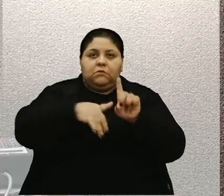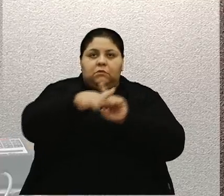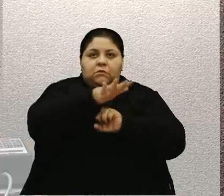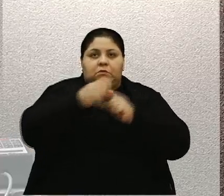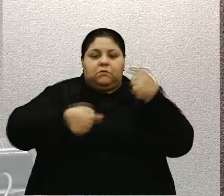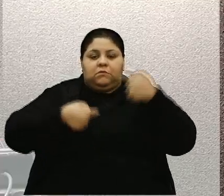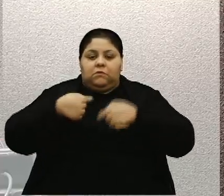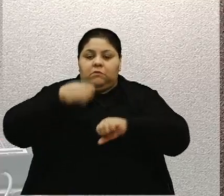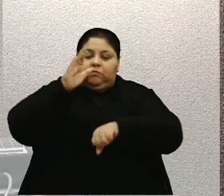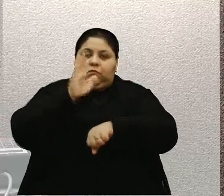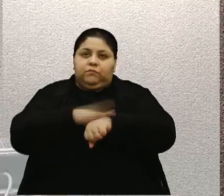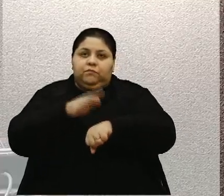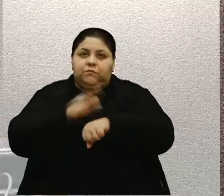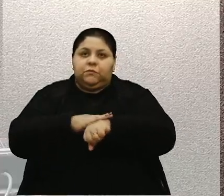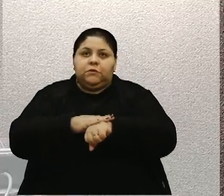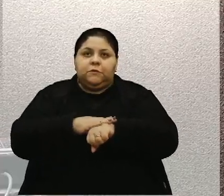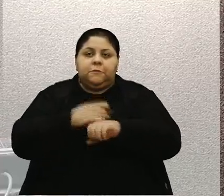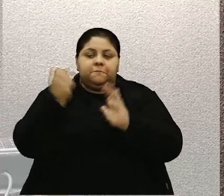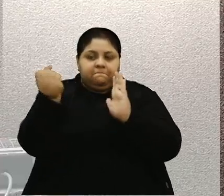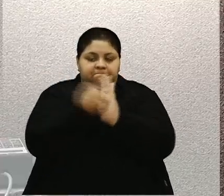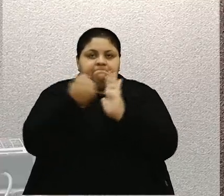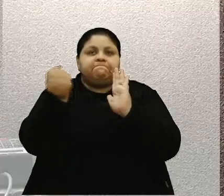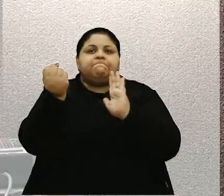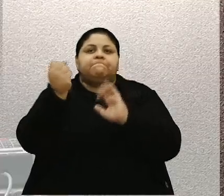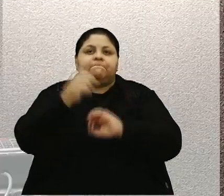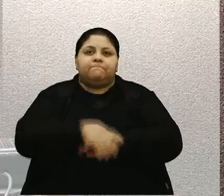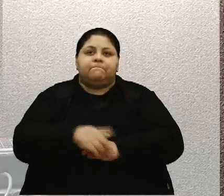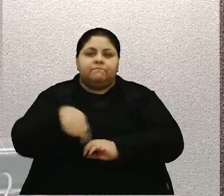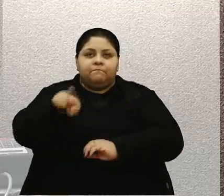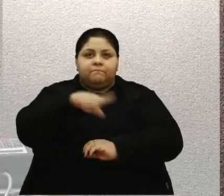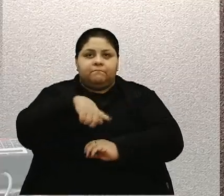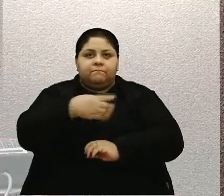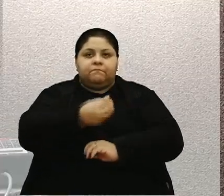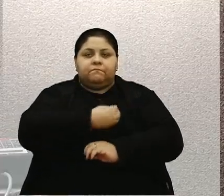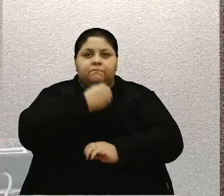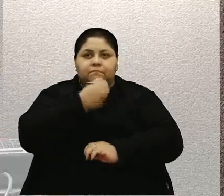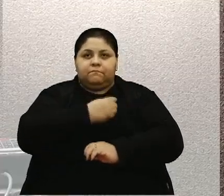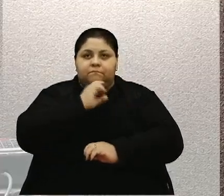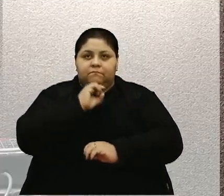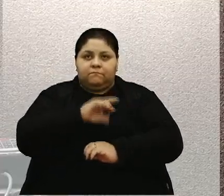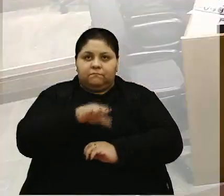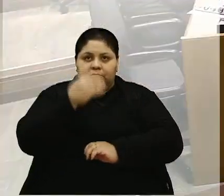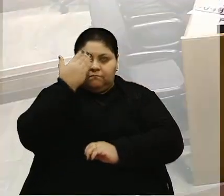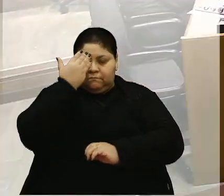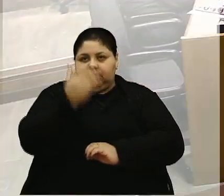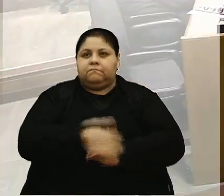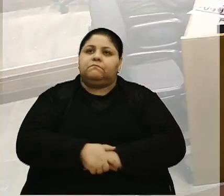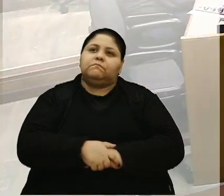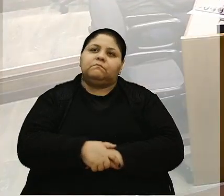esse momento histórico, momento importante que nós estamos passando. Era isso, presidente. Muito obrigado.